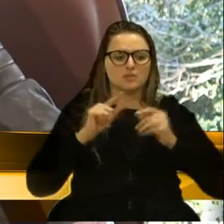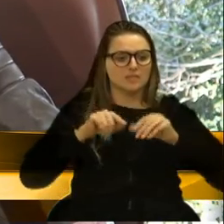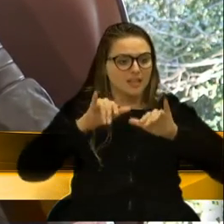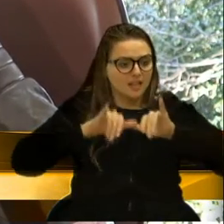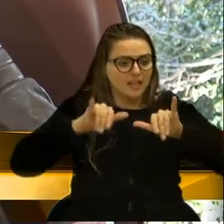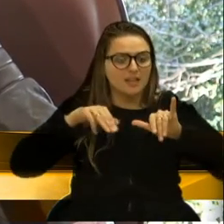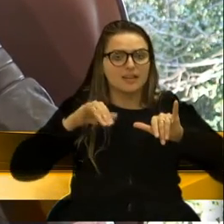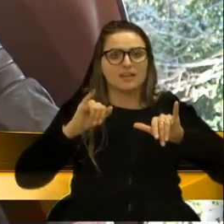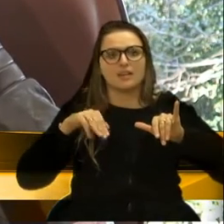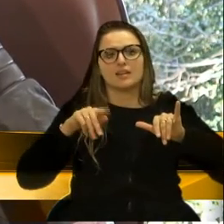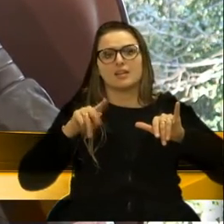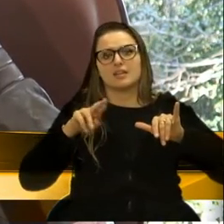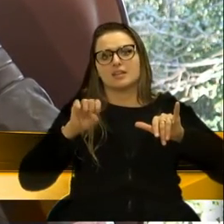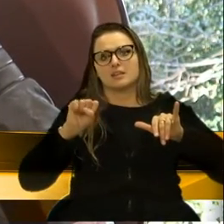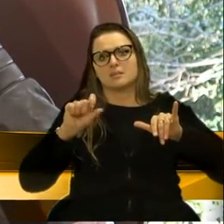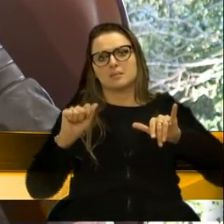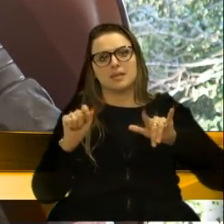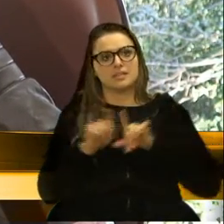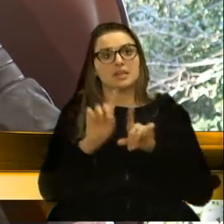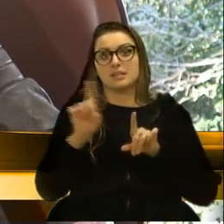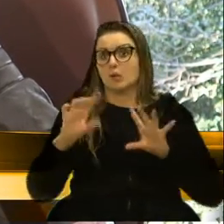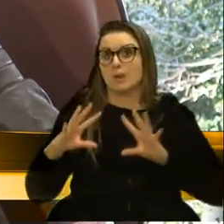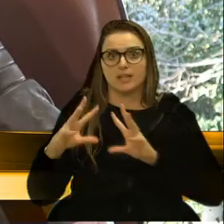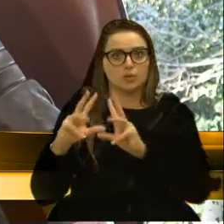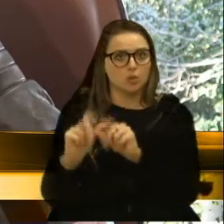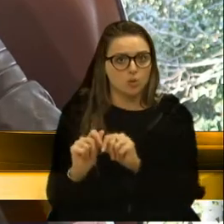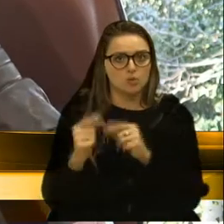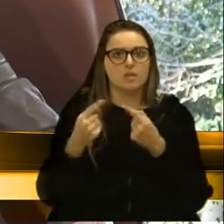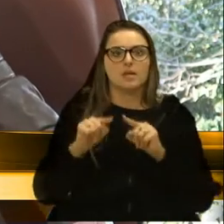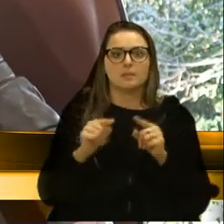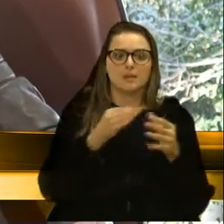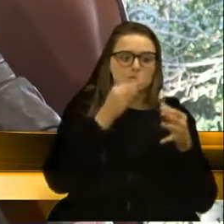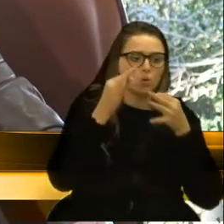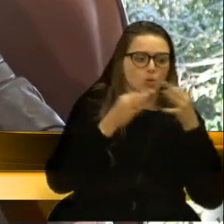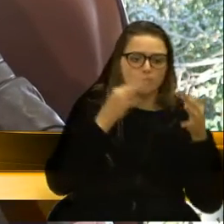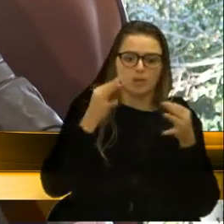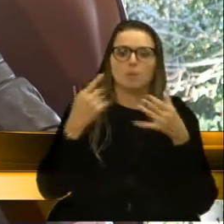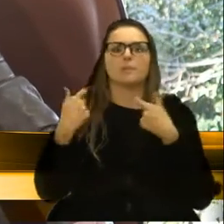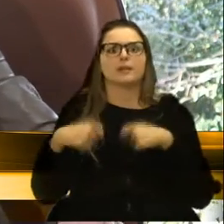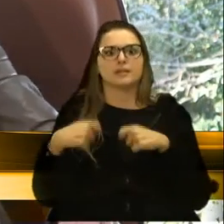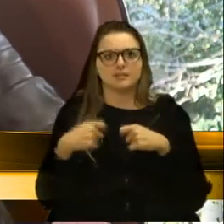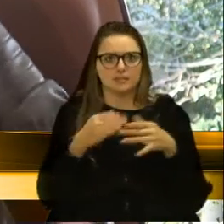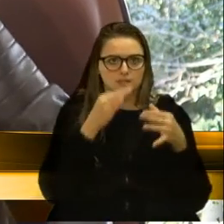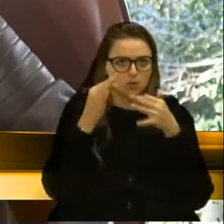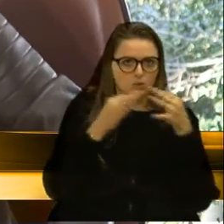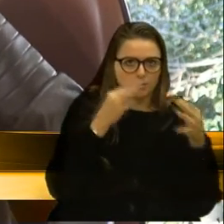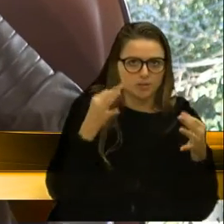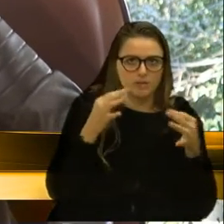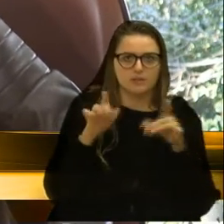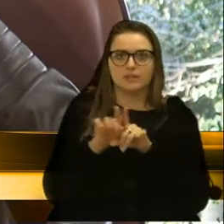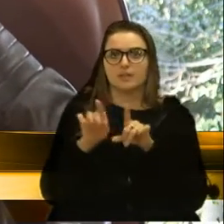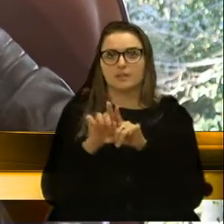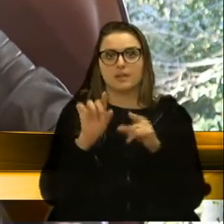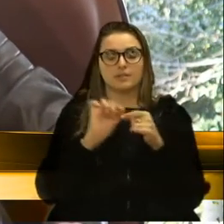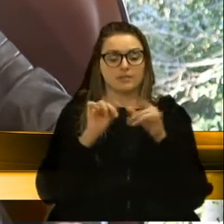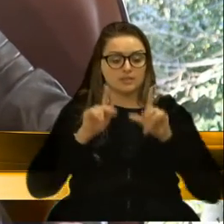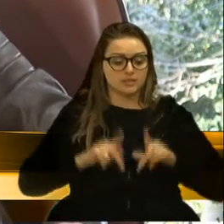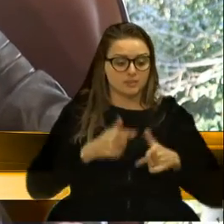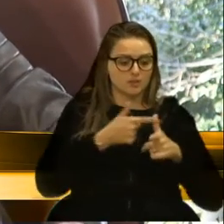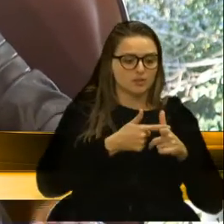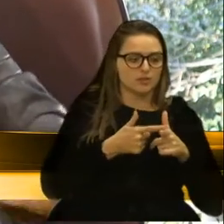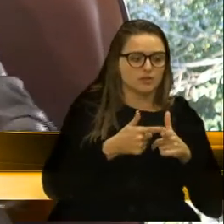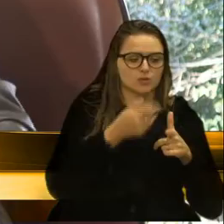também. A imprensa, ela deixa, não é todos, mas ela emite opiniões e tem que emitir opiniões. E também divide opiniões nas ideias deles, nas